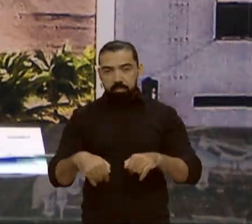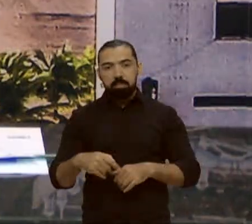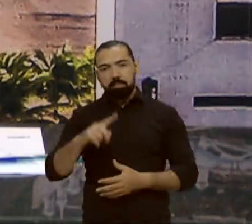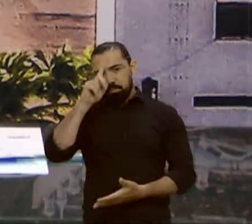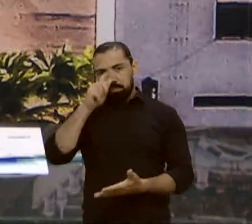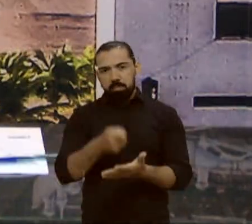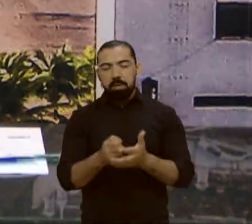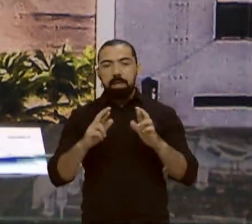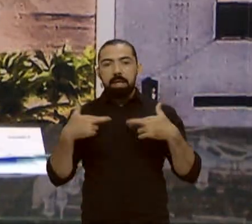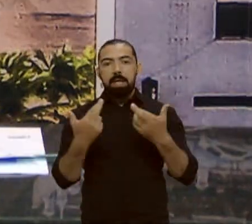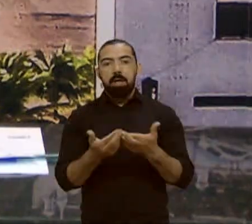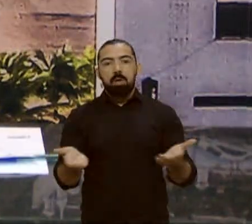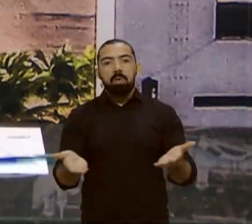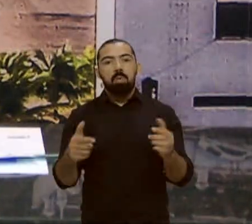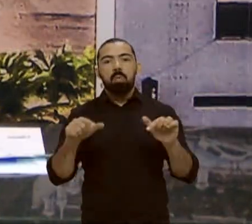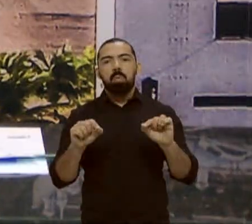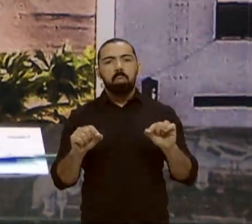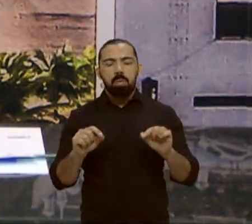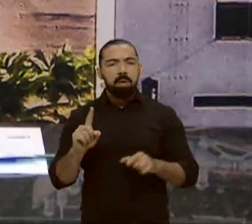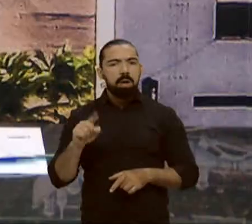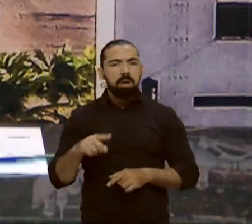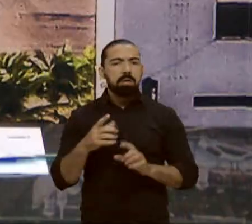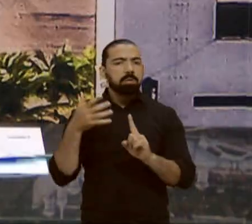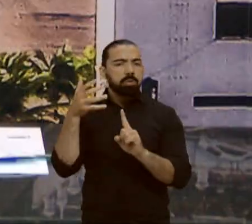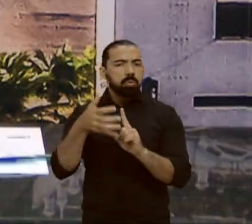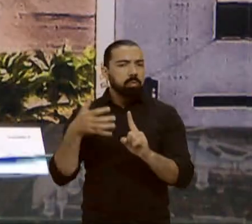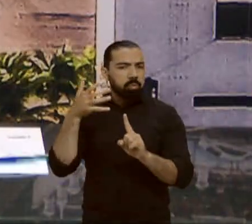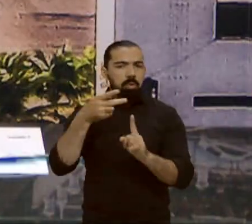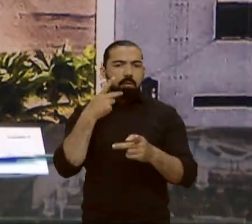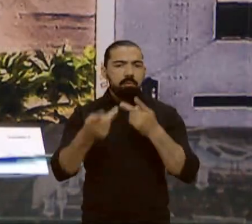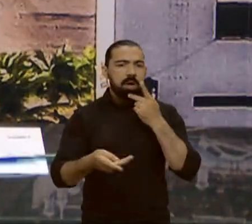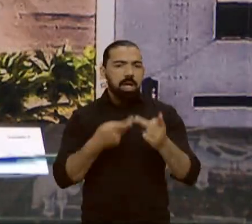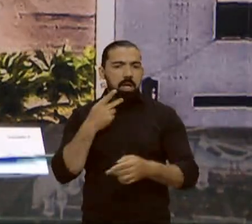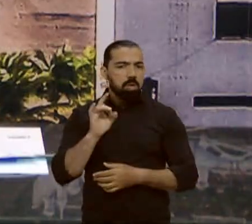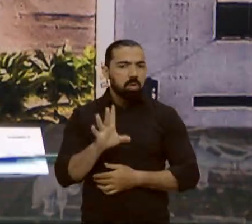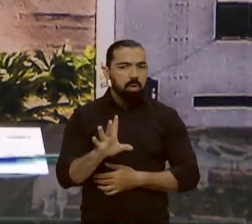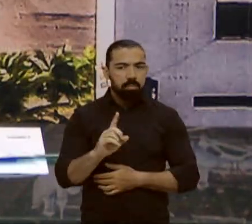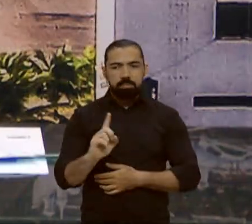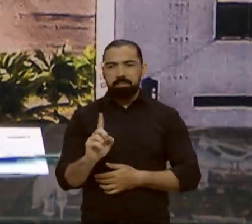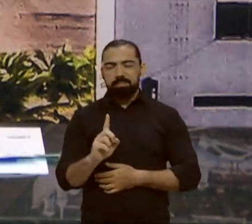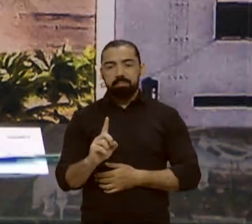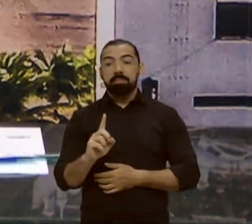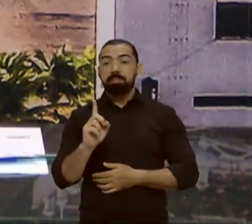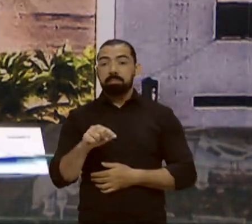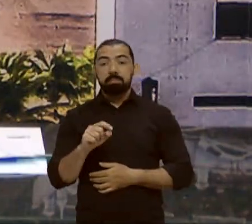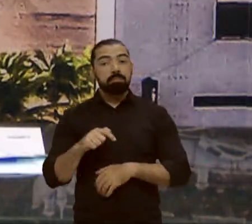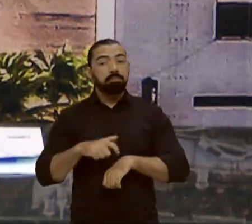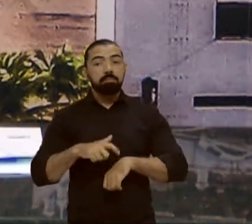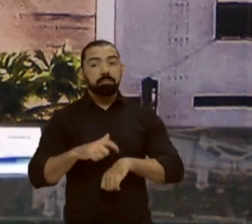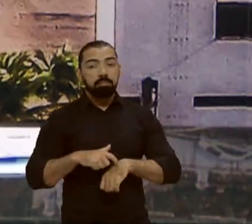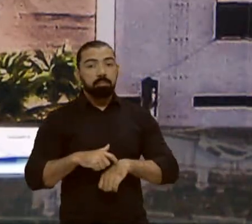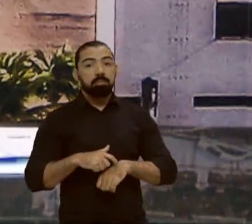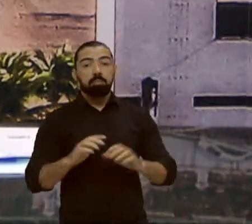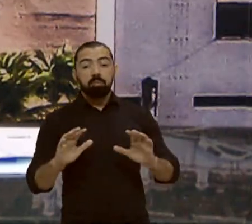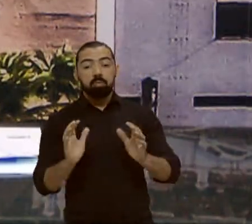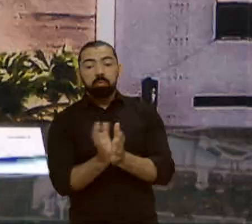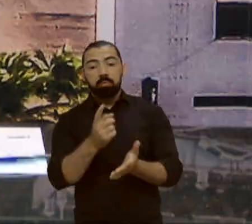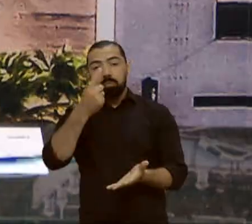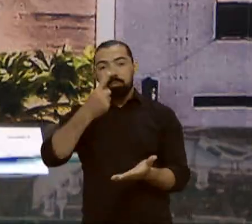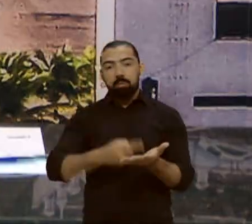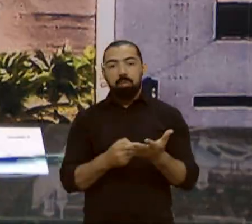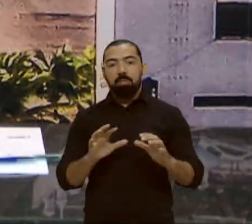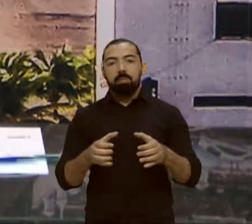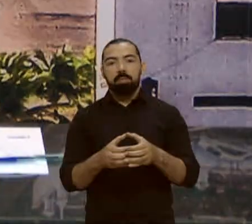que esta audiência não é apenas um momento de discursos, mas o ponto de partida de uma rede de compromisso